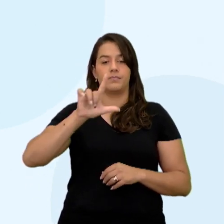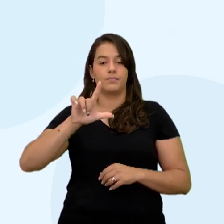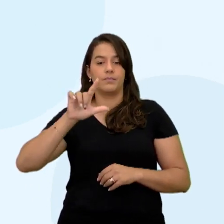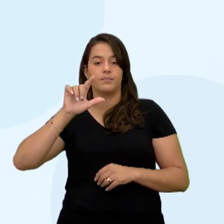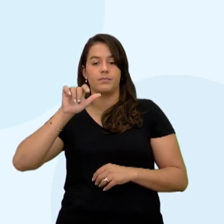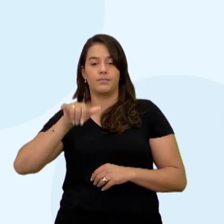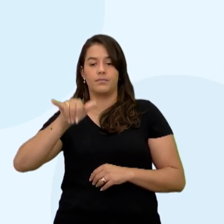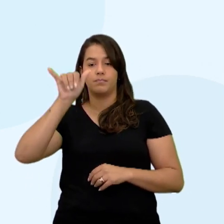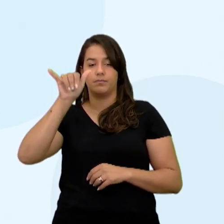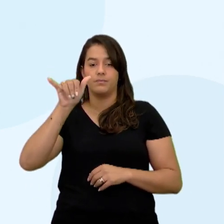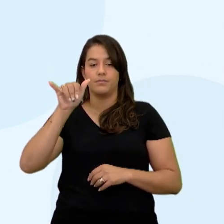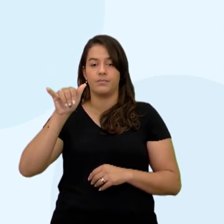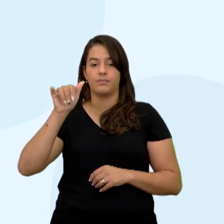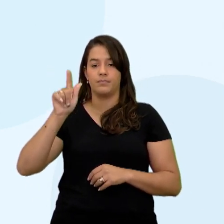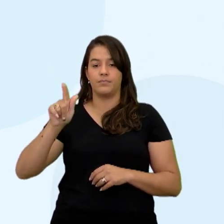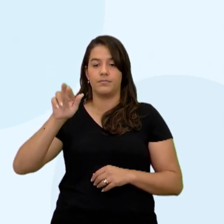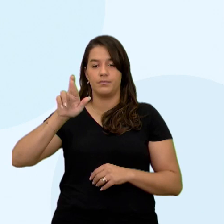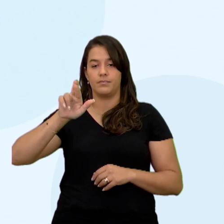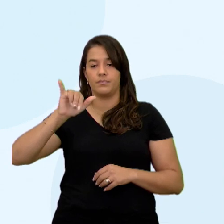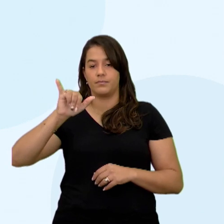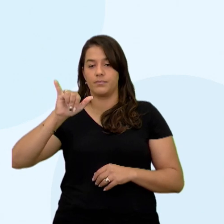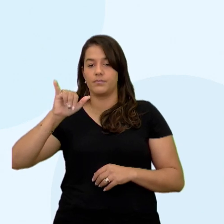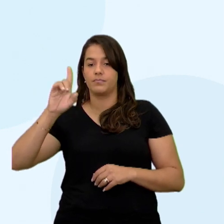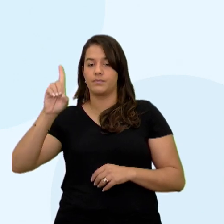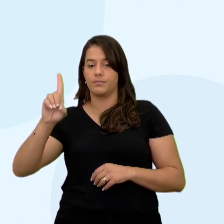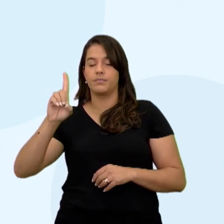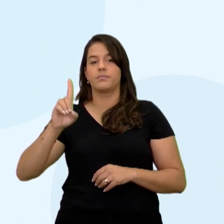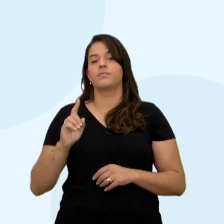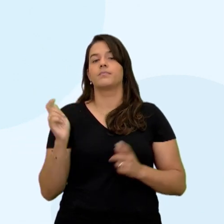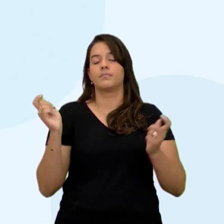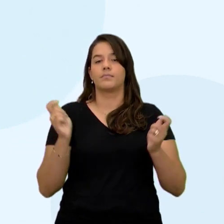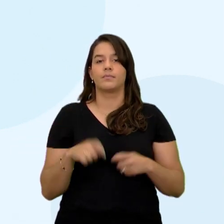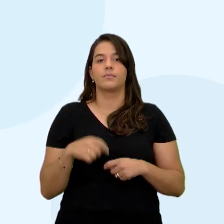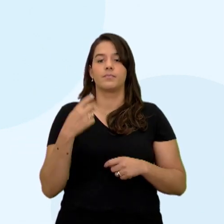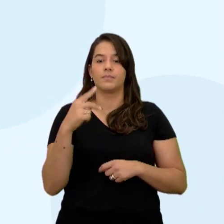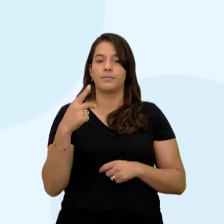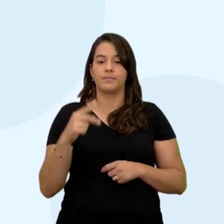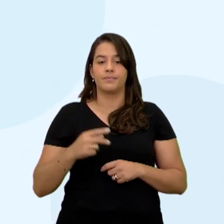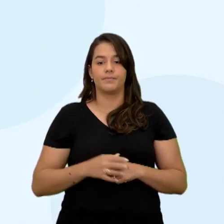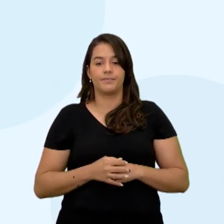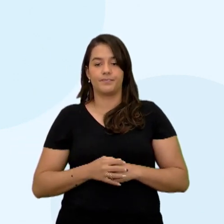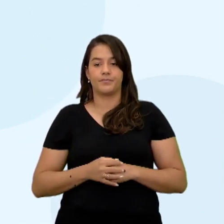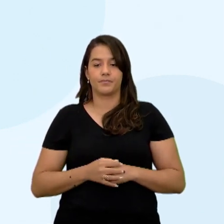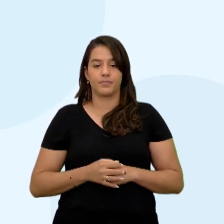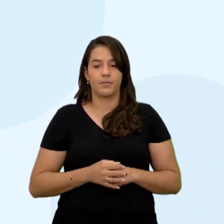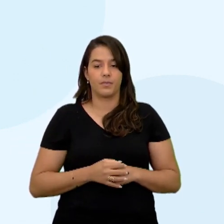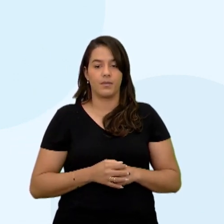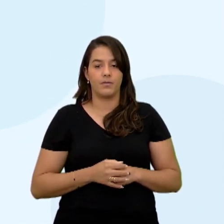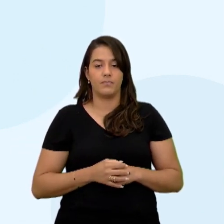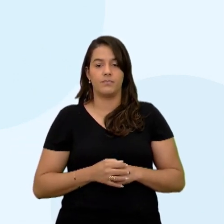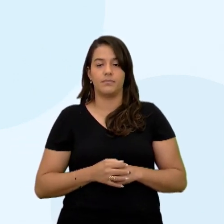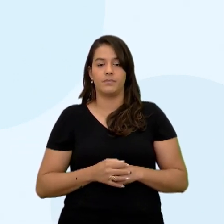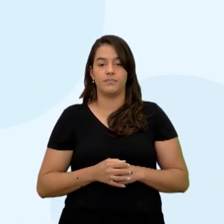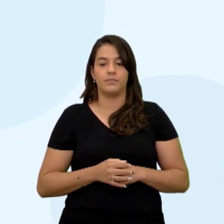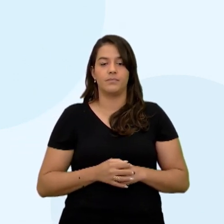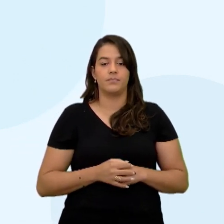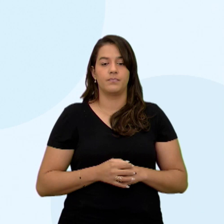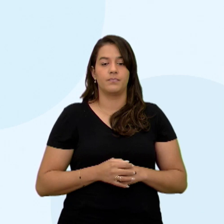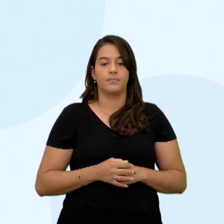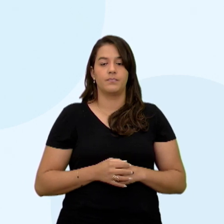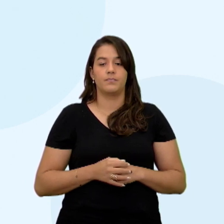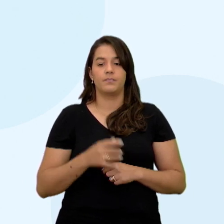Flygrid. Tudo isso vai ajudar vocês. Flygrid, tá? Perdão a minha letra aqui bagunçada. Olha